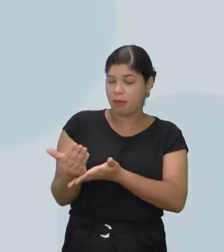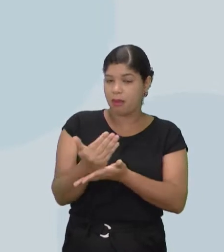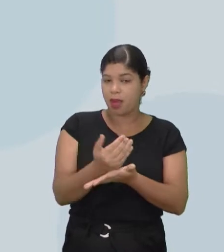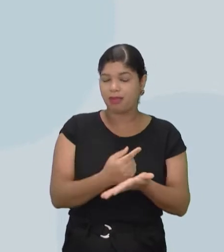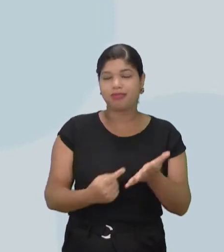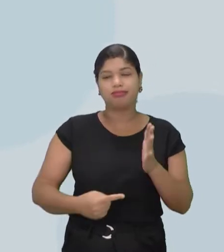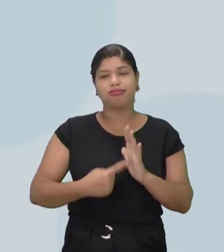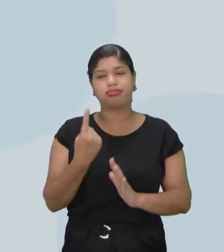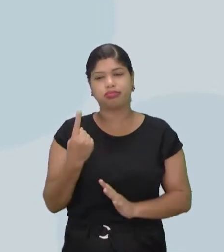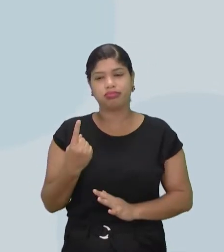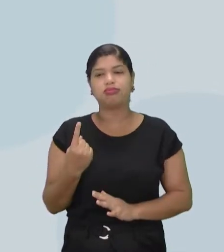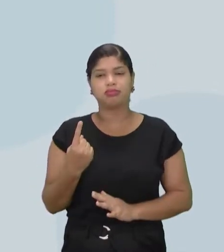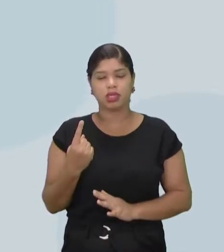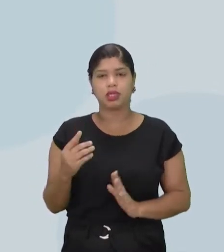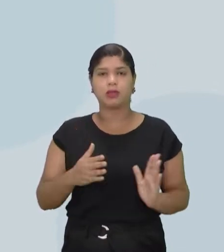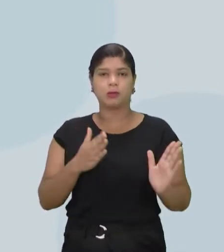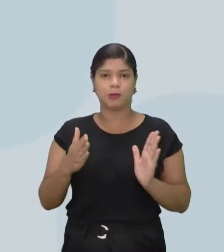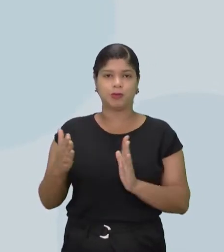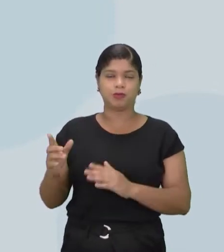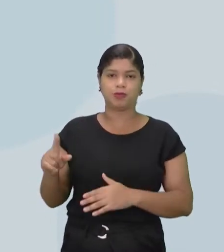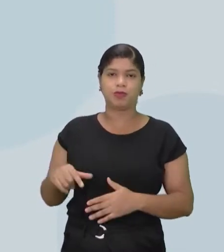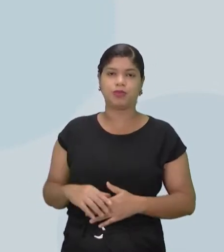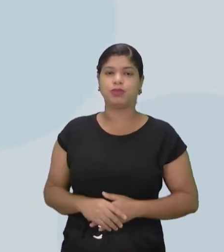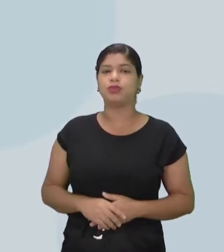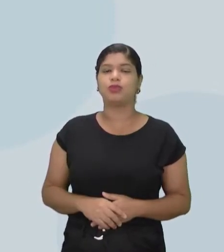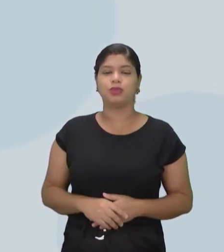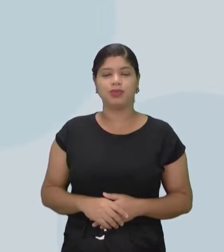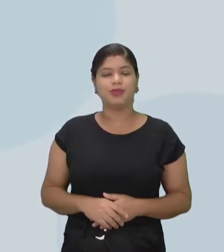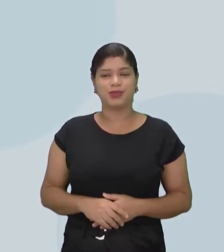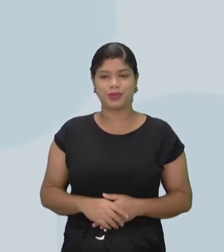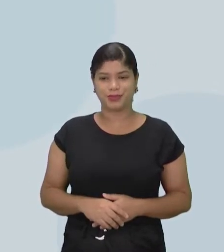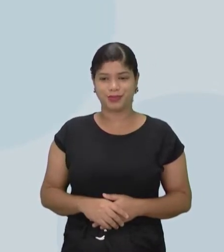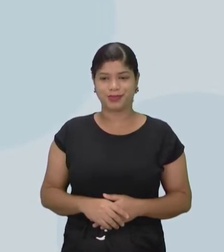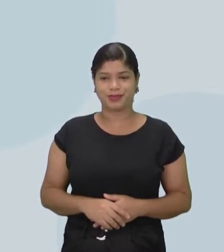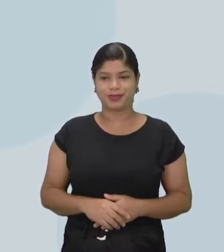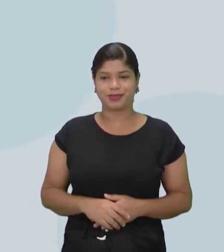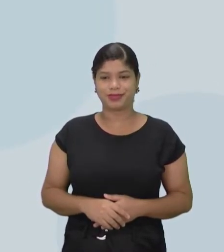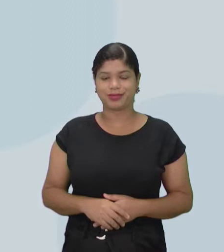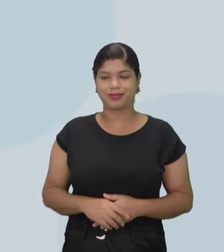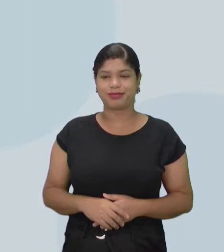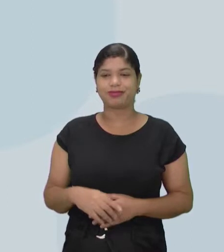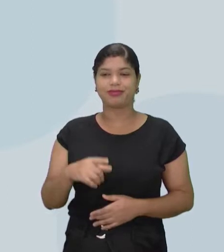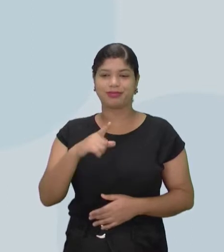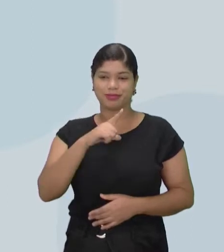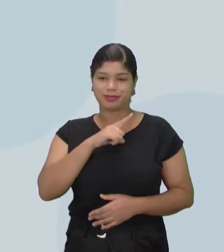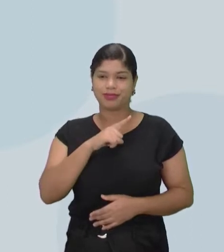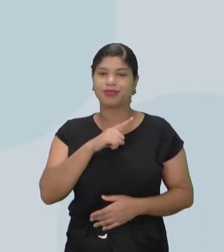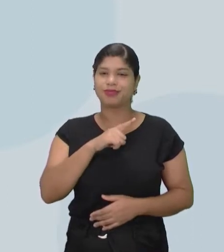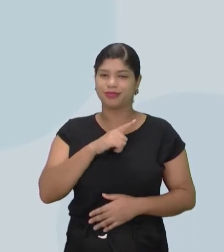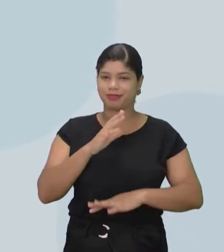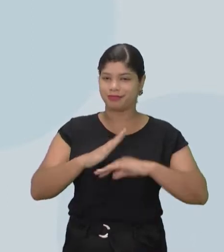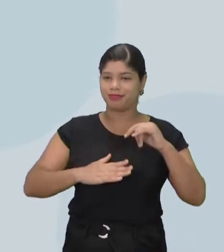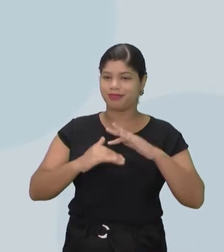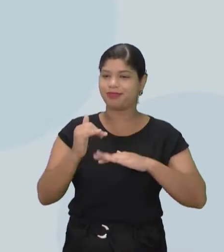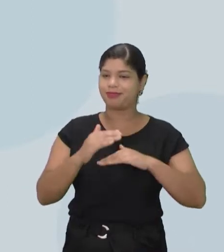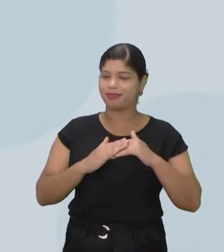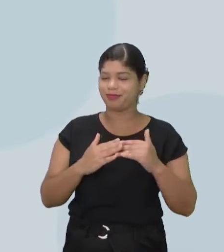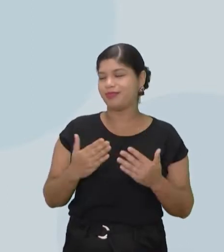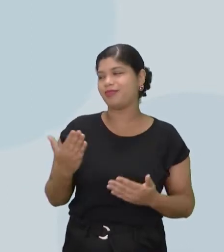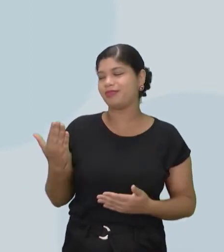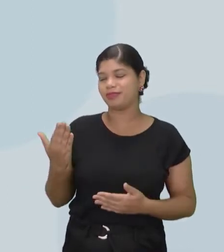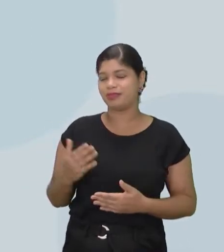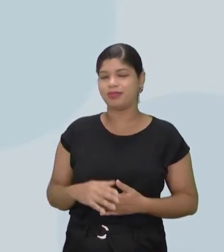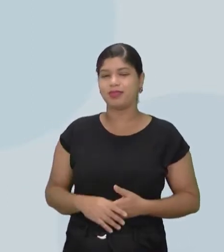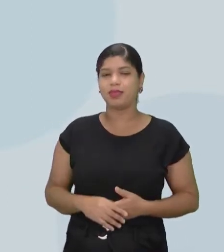primeiro passo. E, bem, diante disso, a gente tem as famosas habilidades que você pode